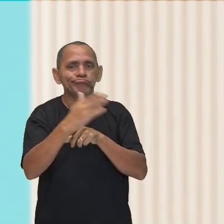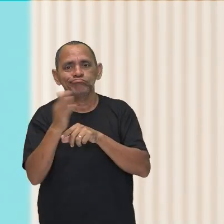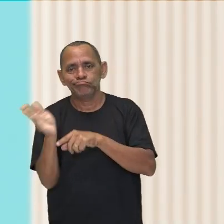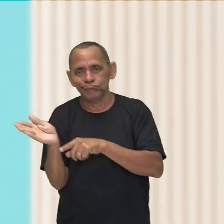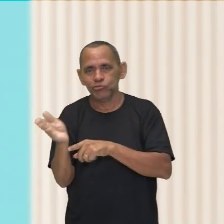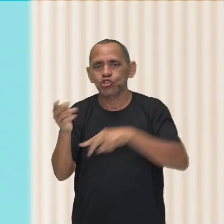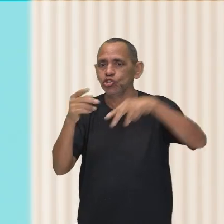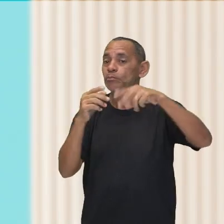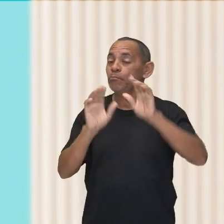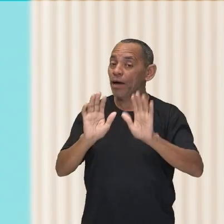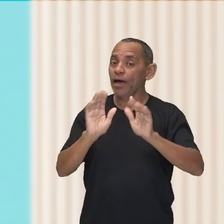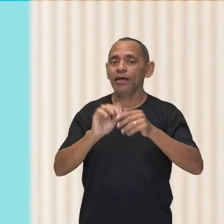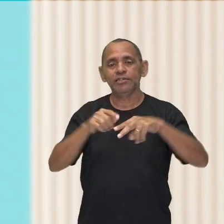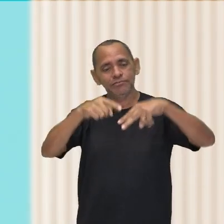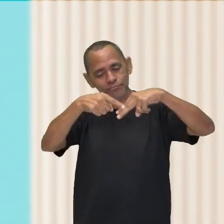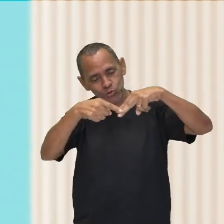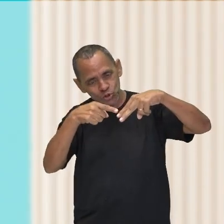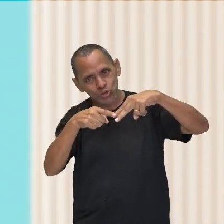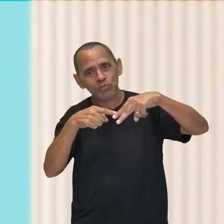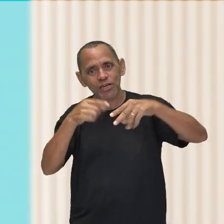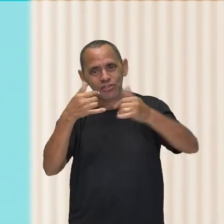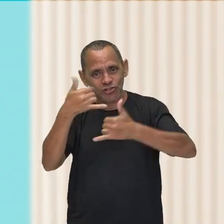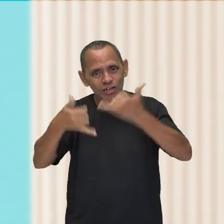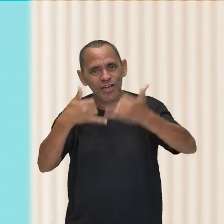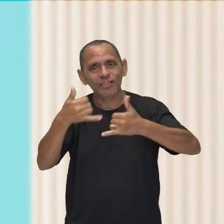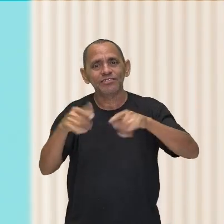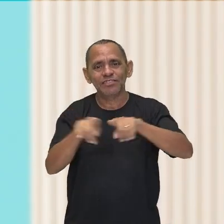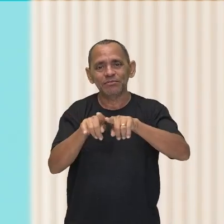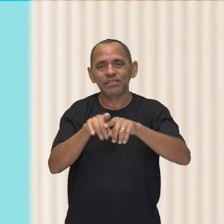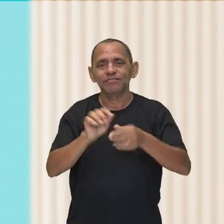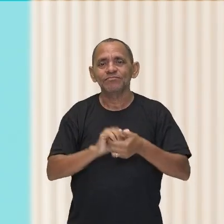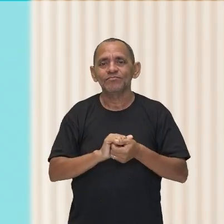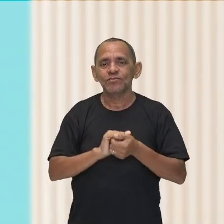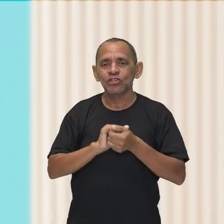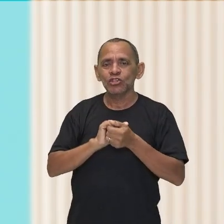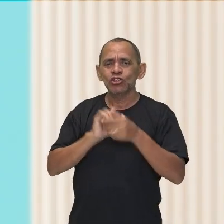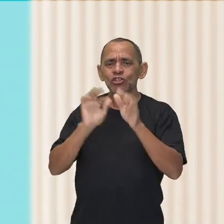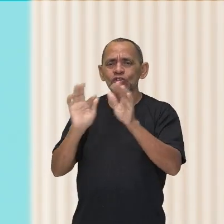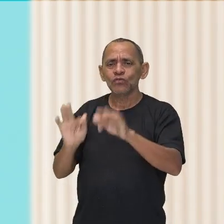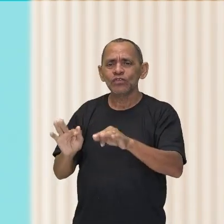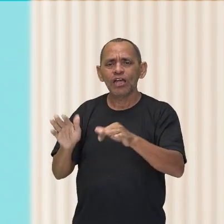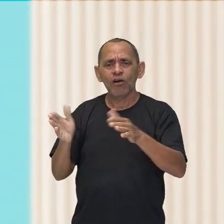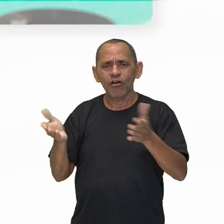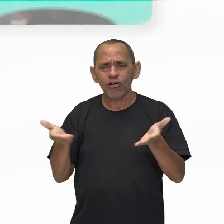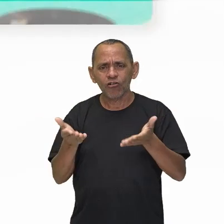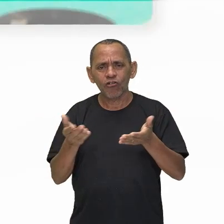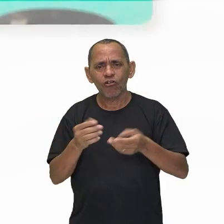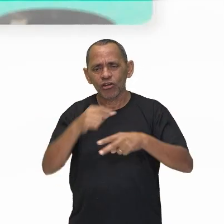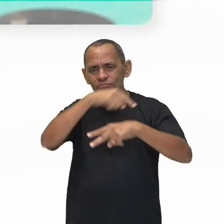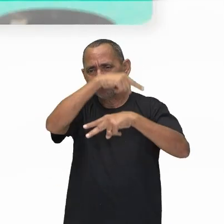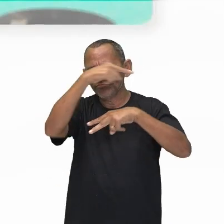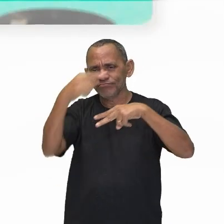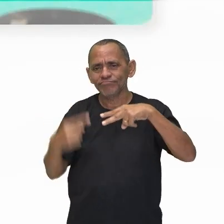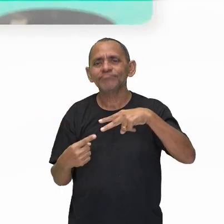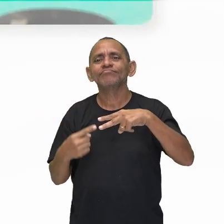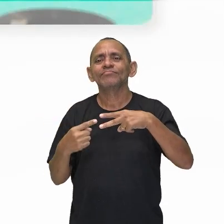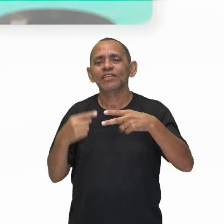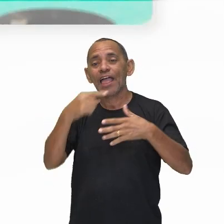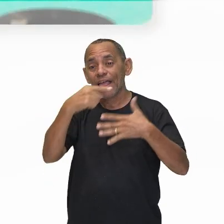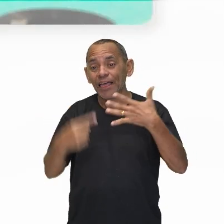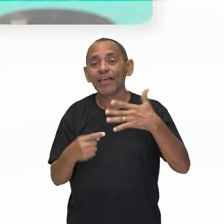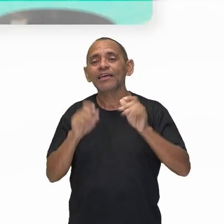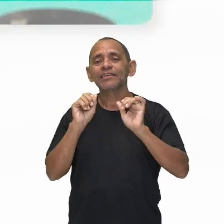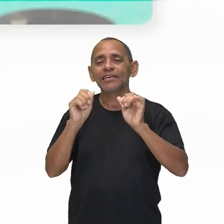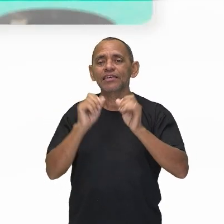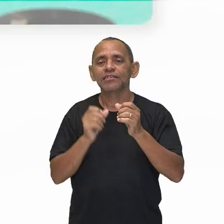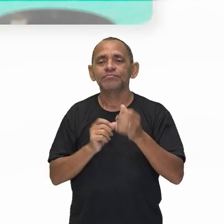pés, estilo futebol. E agora, por final, nós vamos falar do futebol de botão. Talvez muitos aí já